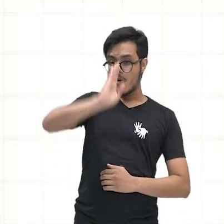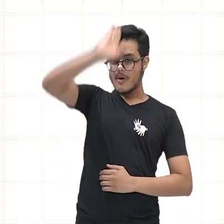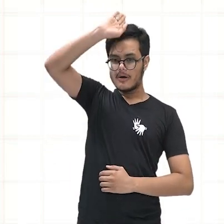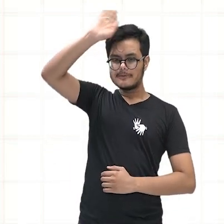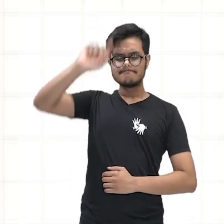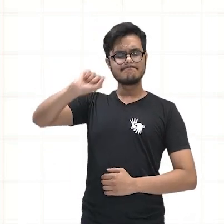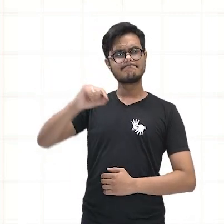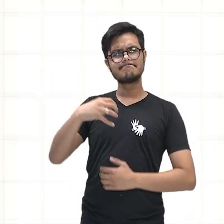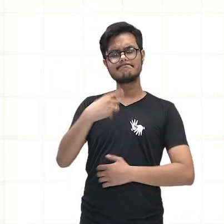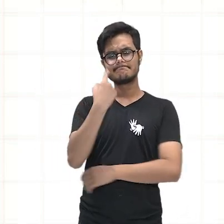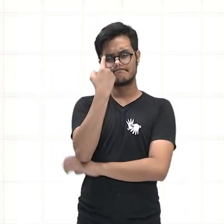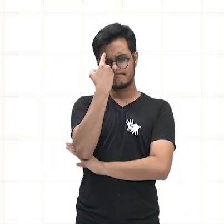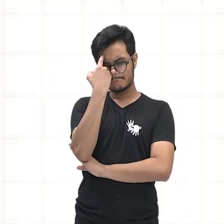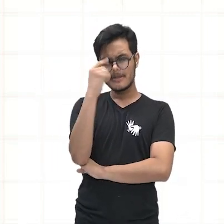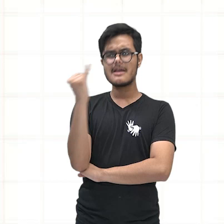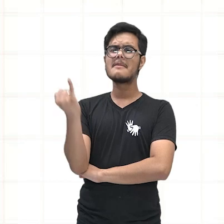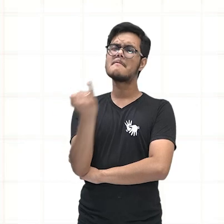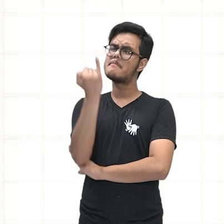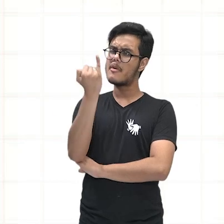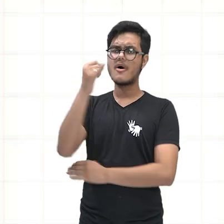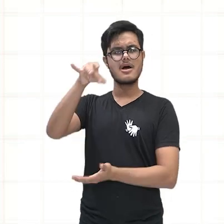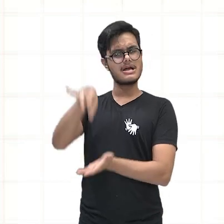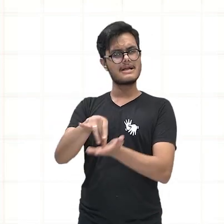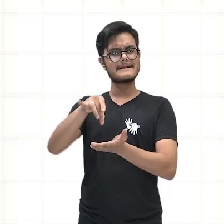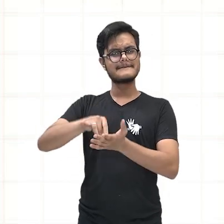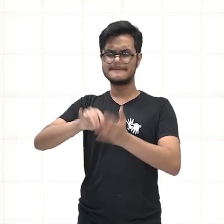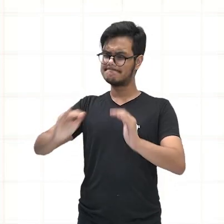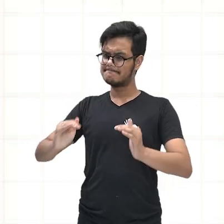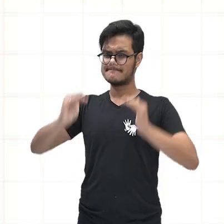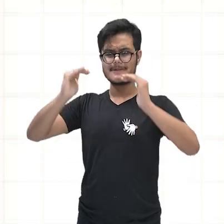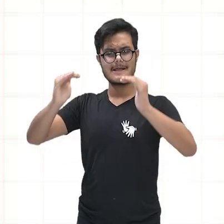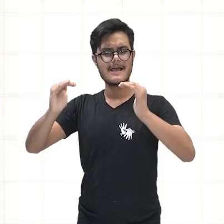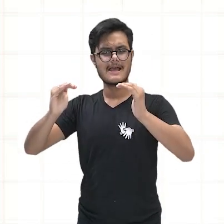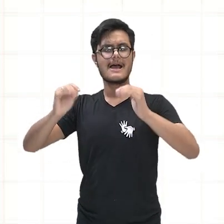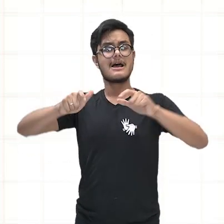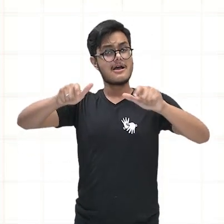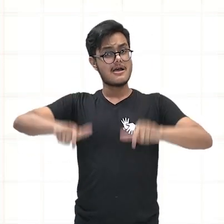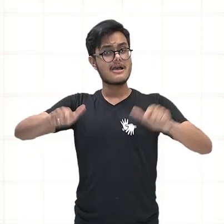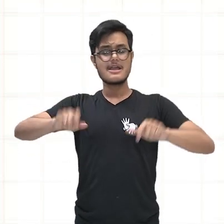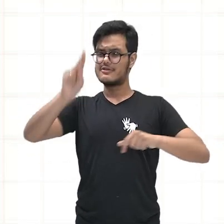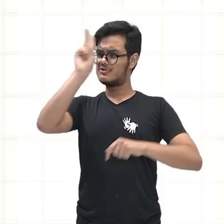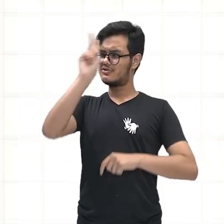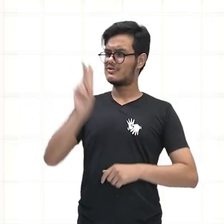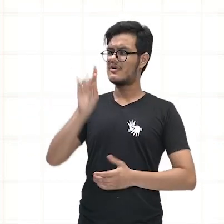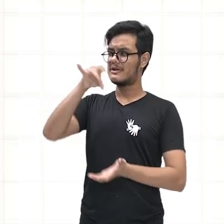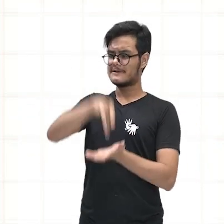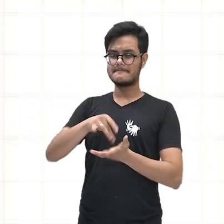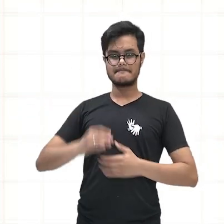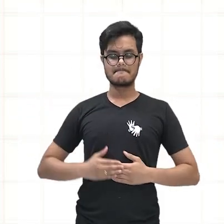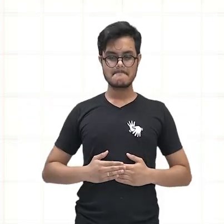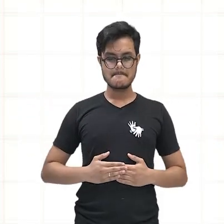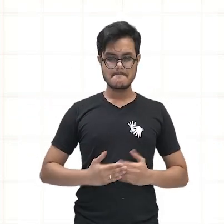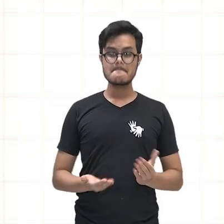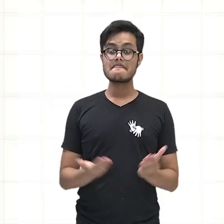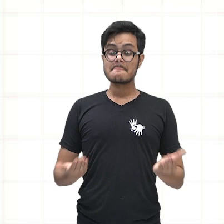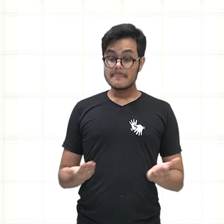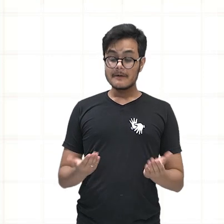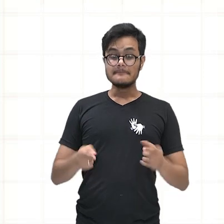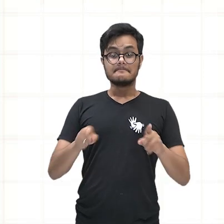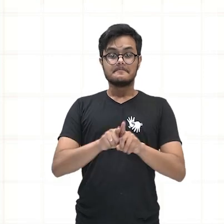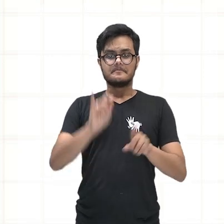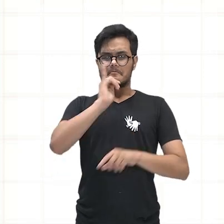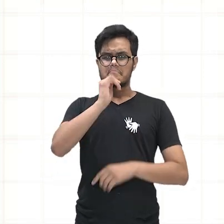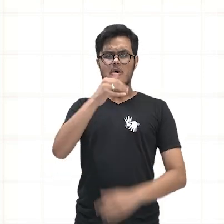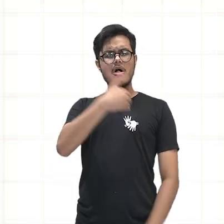começa a ter uma importância cada vez maior para a história continuando Olha só sobre o